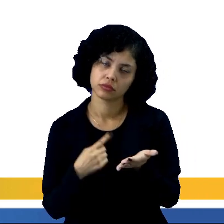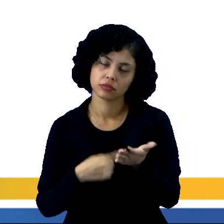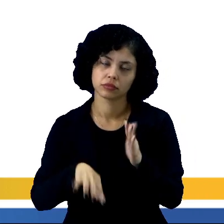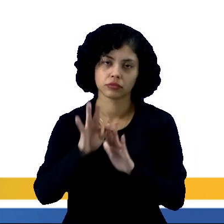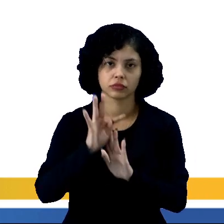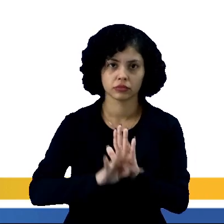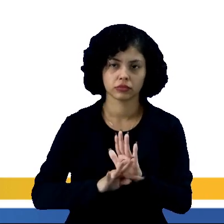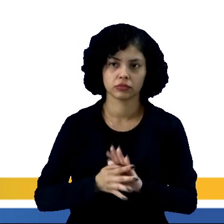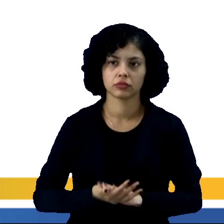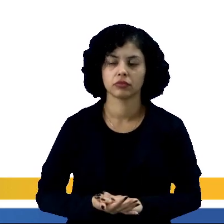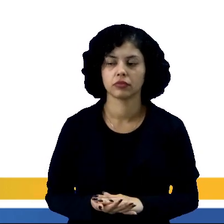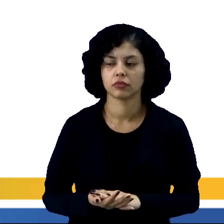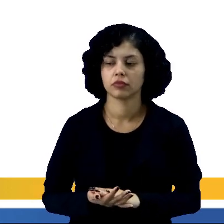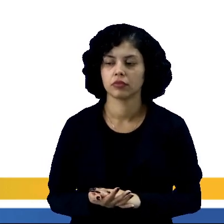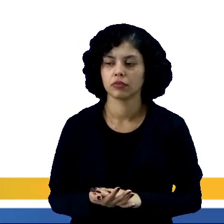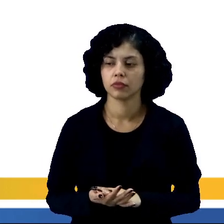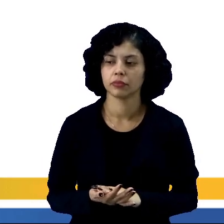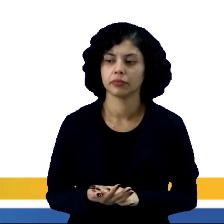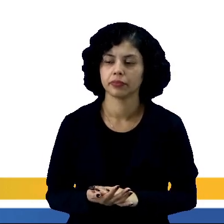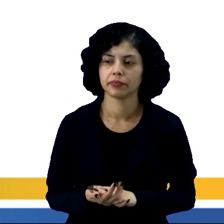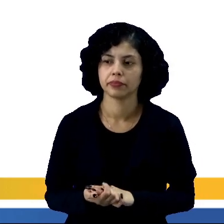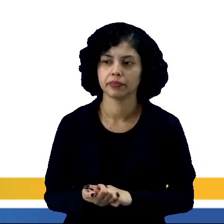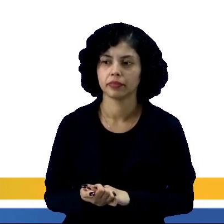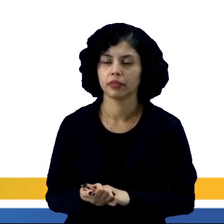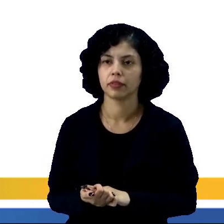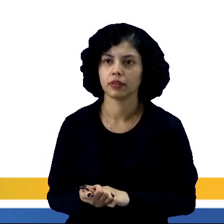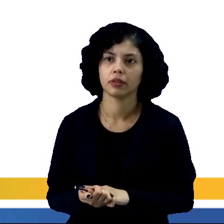dramático de acordo com o texto?